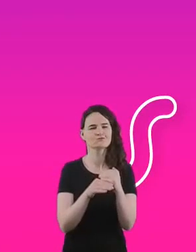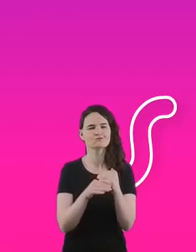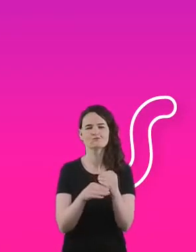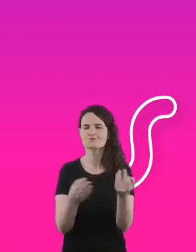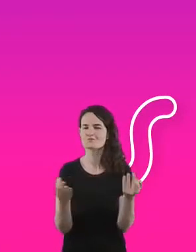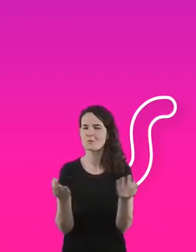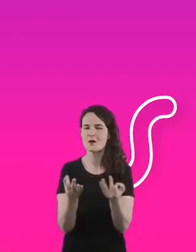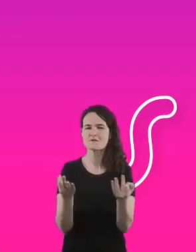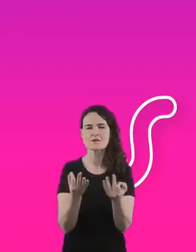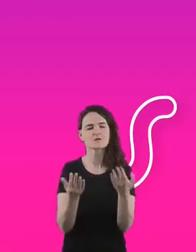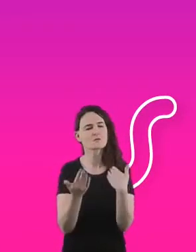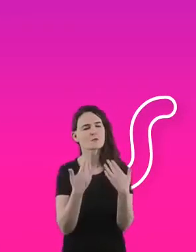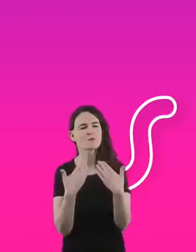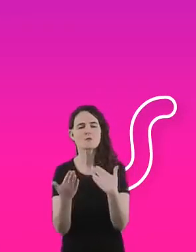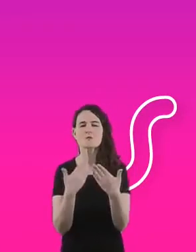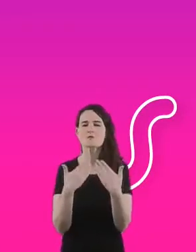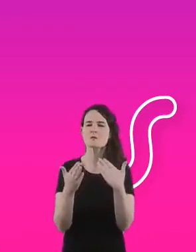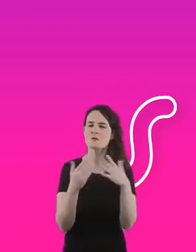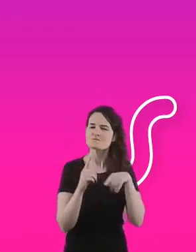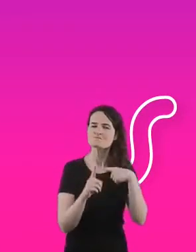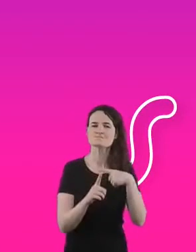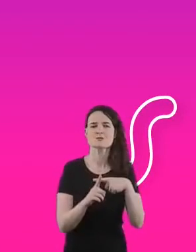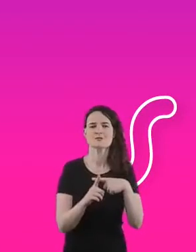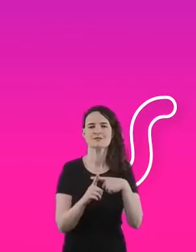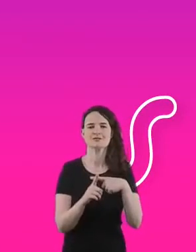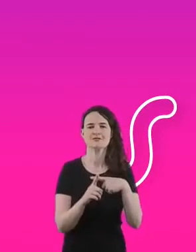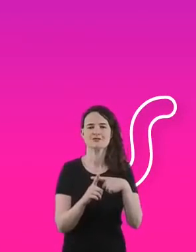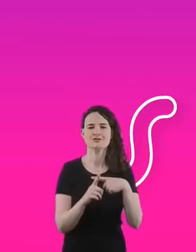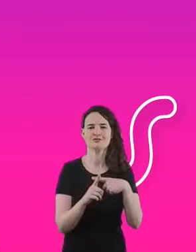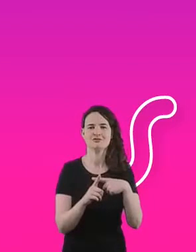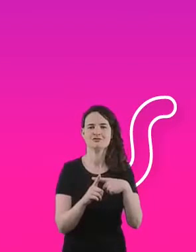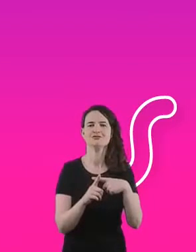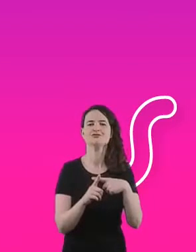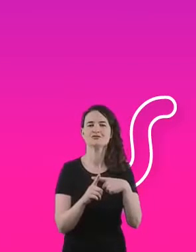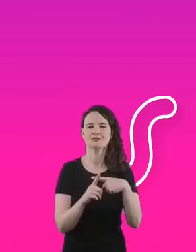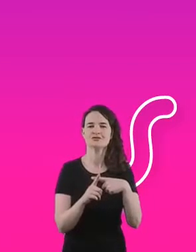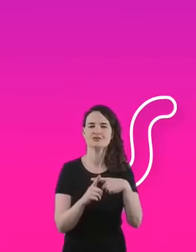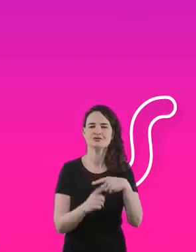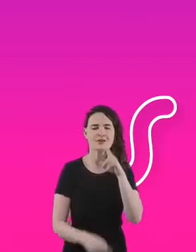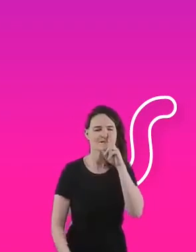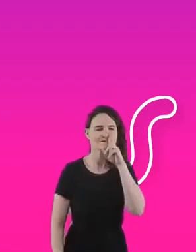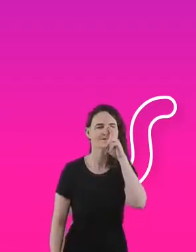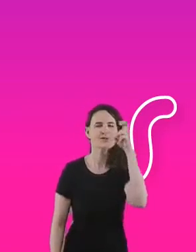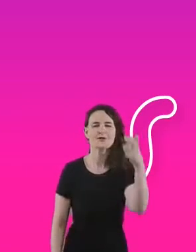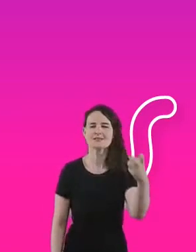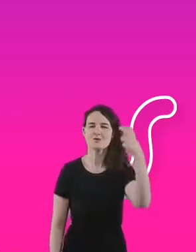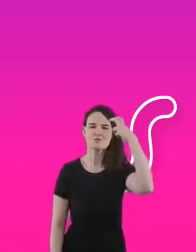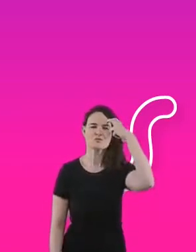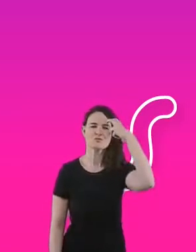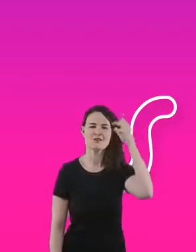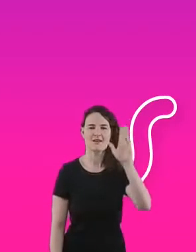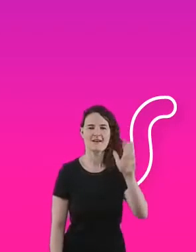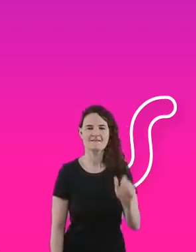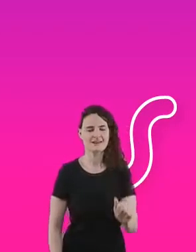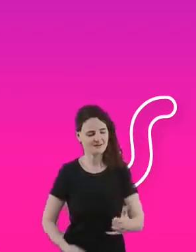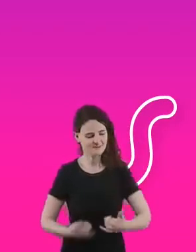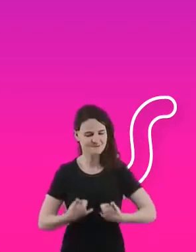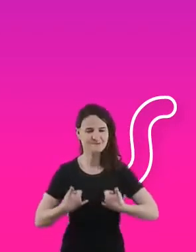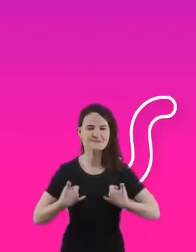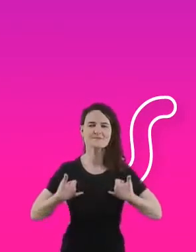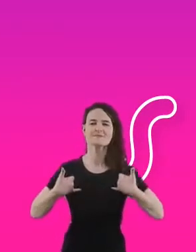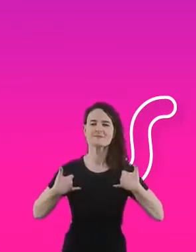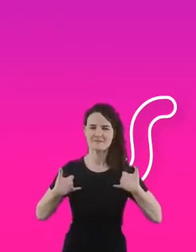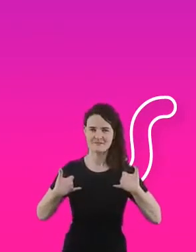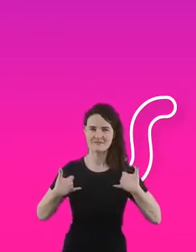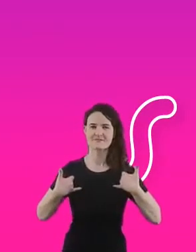extremamente frontal e positiva com a nossa raiz cultural africana, que tanto nos orgulha, porque quando o Daniel traz